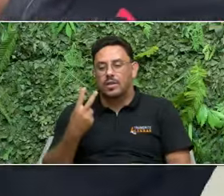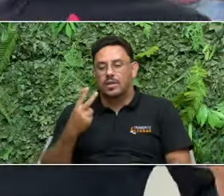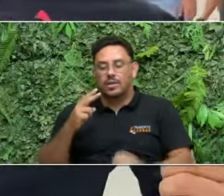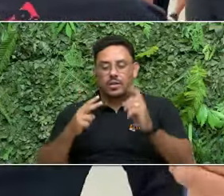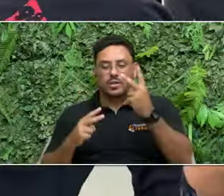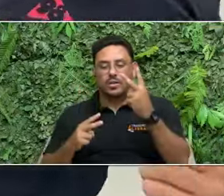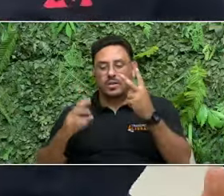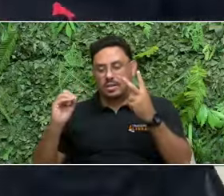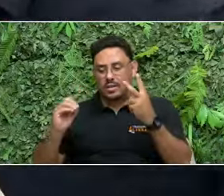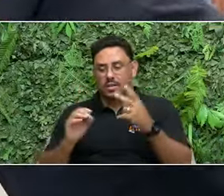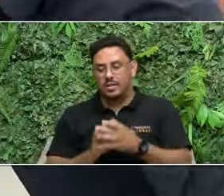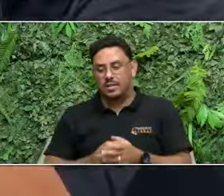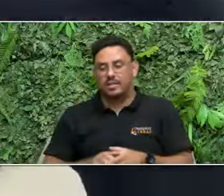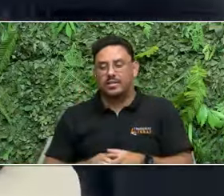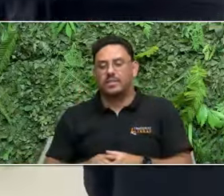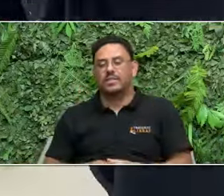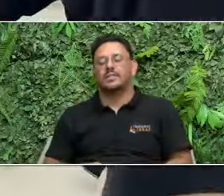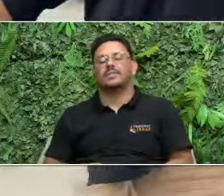a0